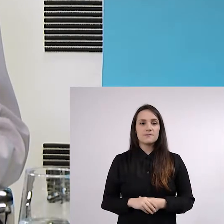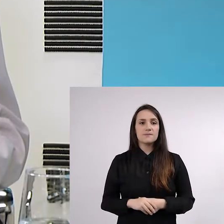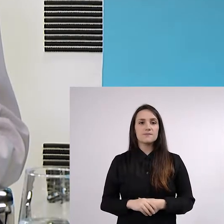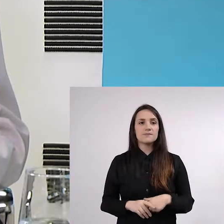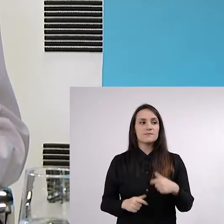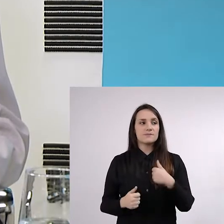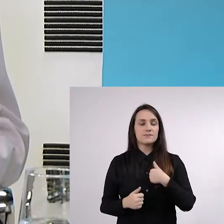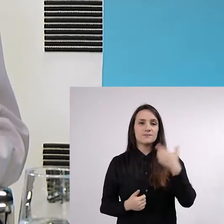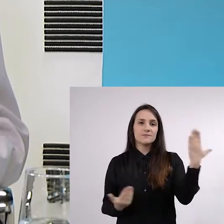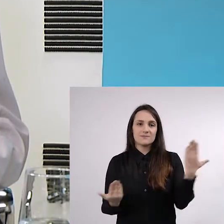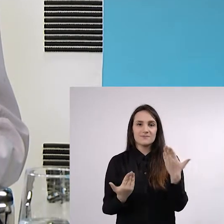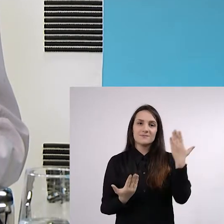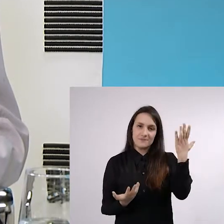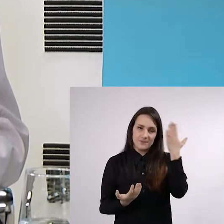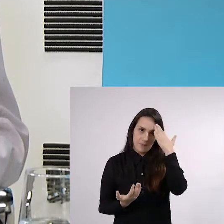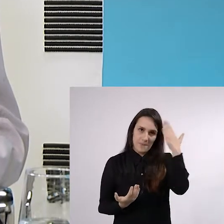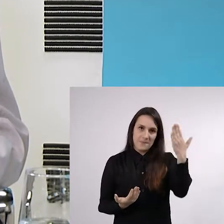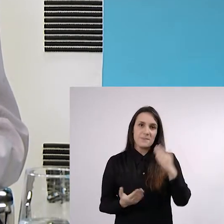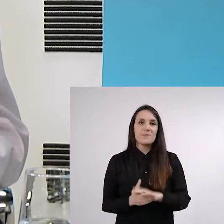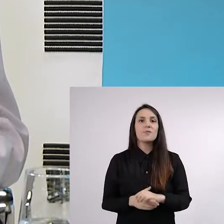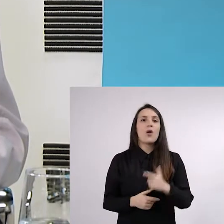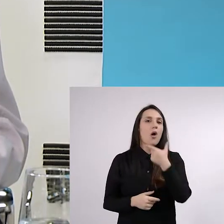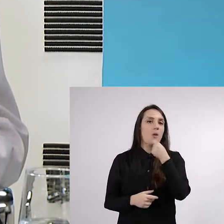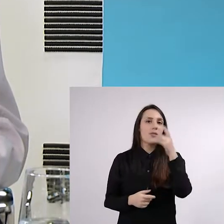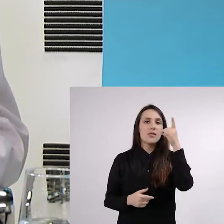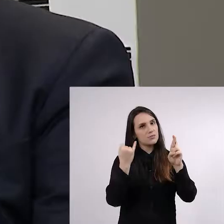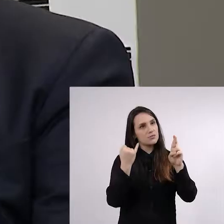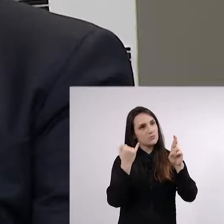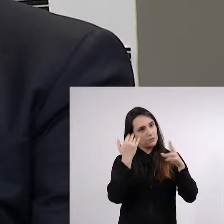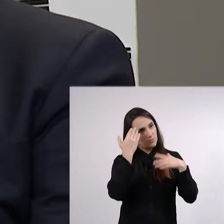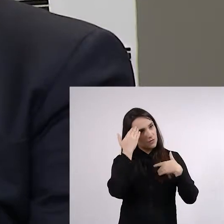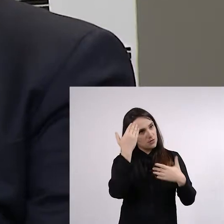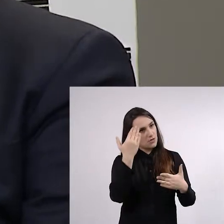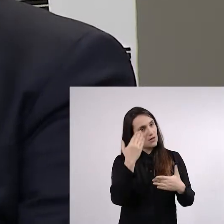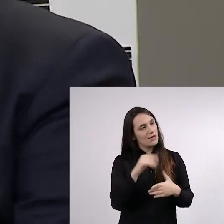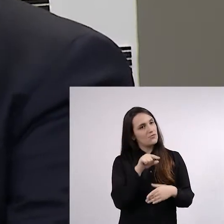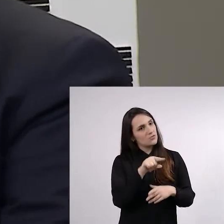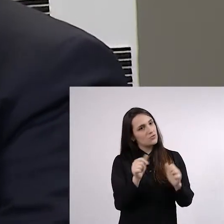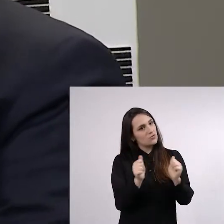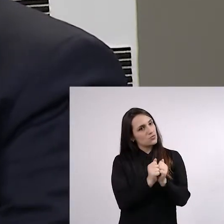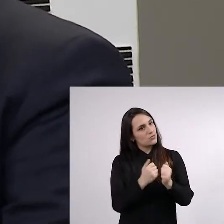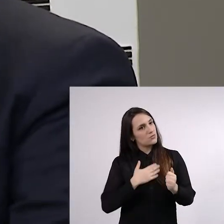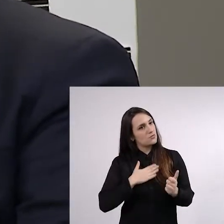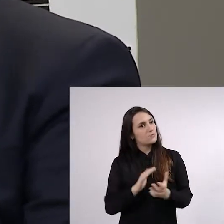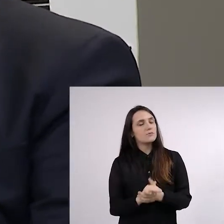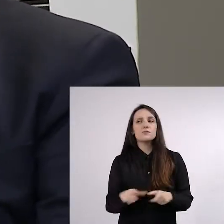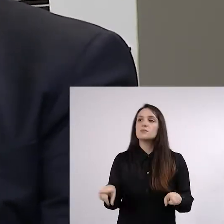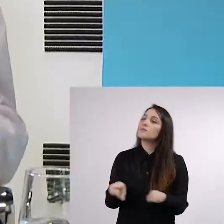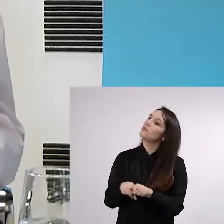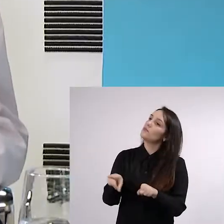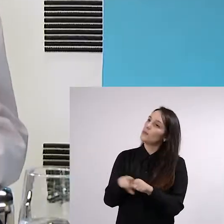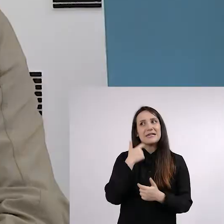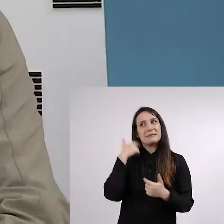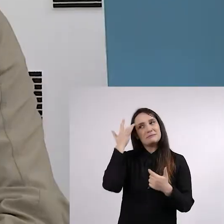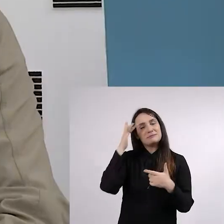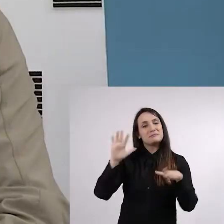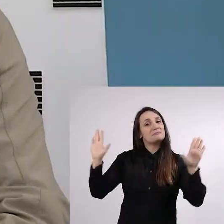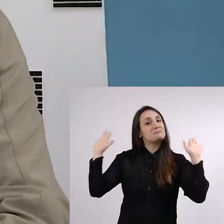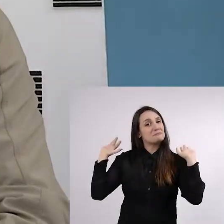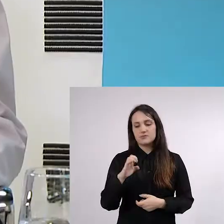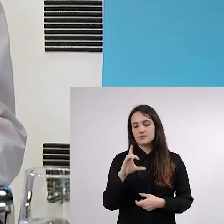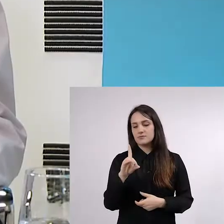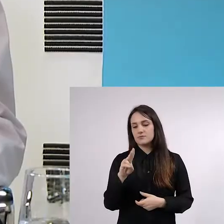agradecer aqui a presença do nosso querido amigo, deputado Gerson Claro. Muito obrigado, deputado, por estar aqui conosco. E também o nosso secretário de